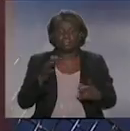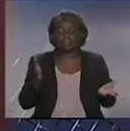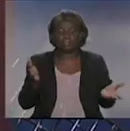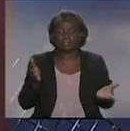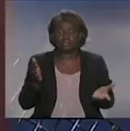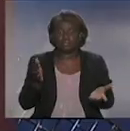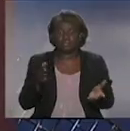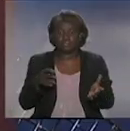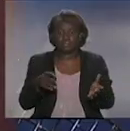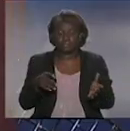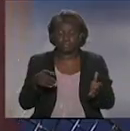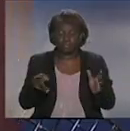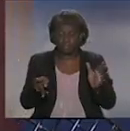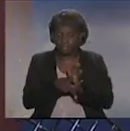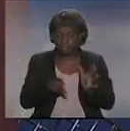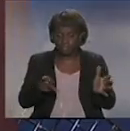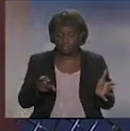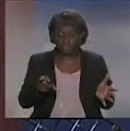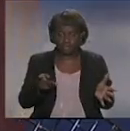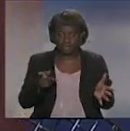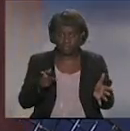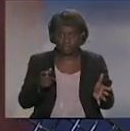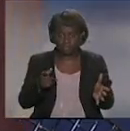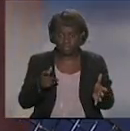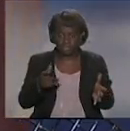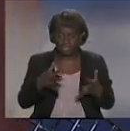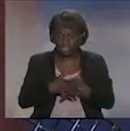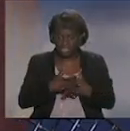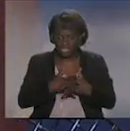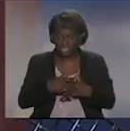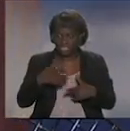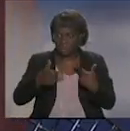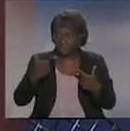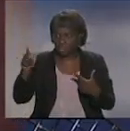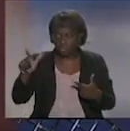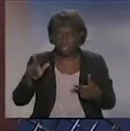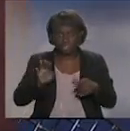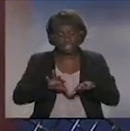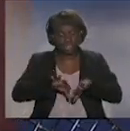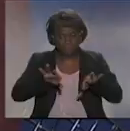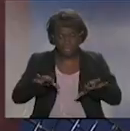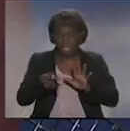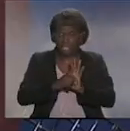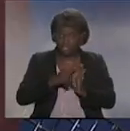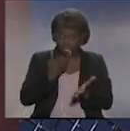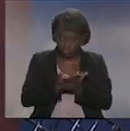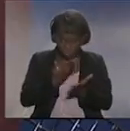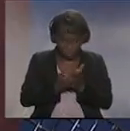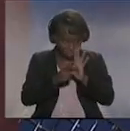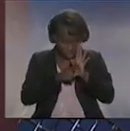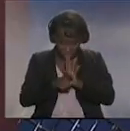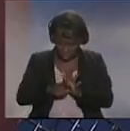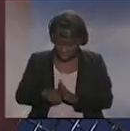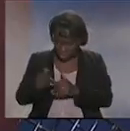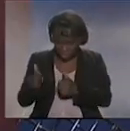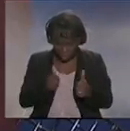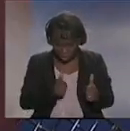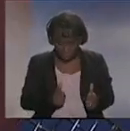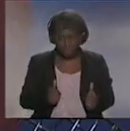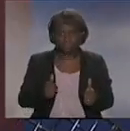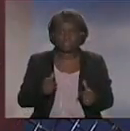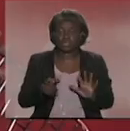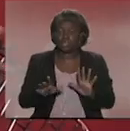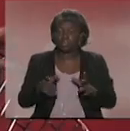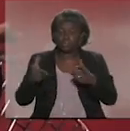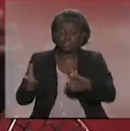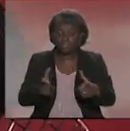ambientalmente e em termos de conflito com outras atividades, tudo isso é estudado antes dessa